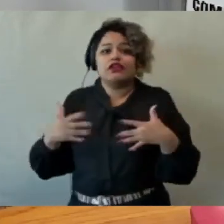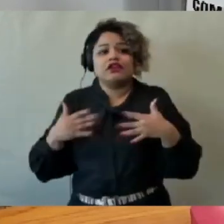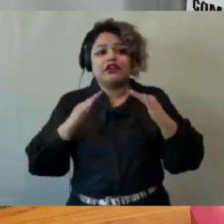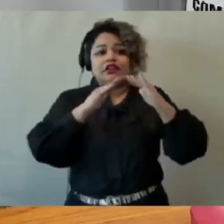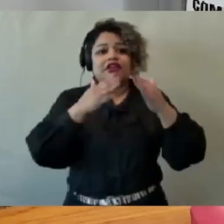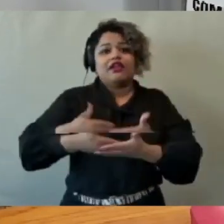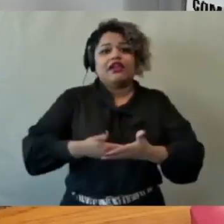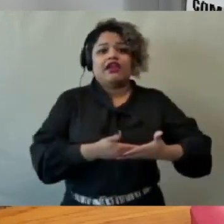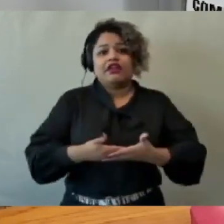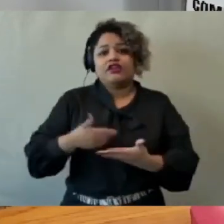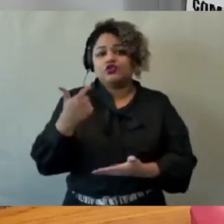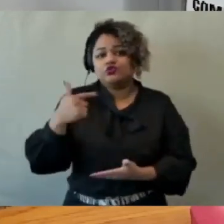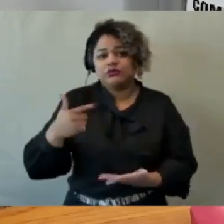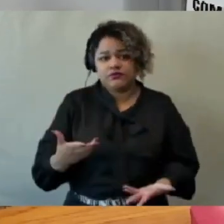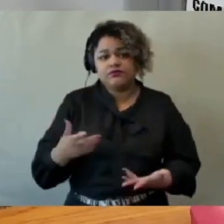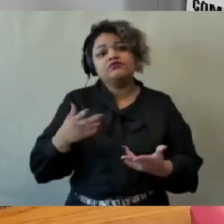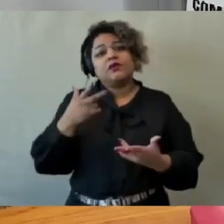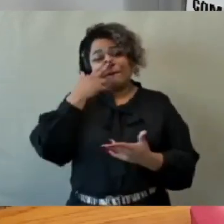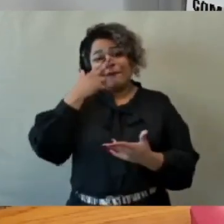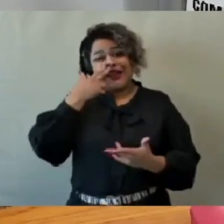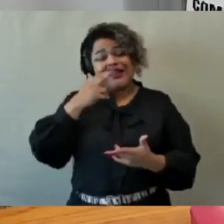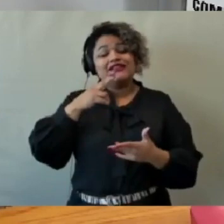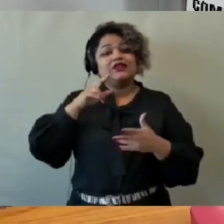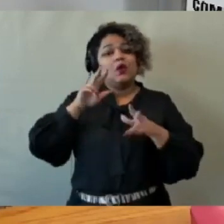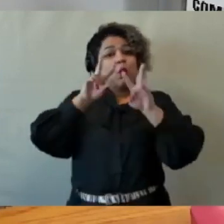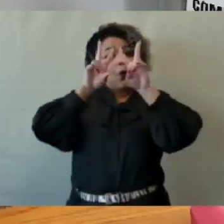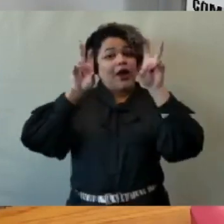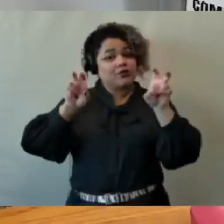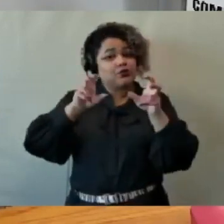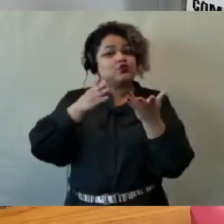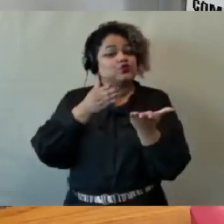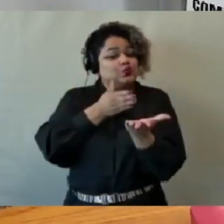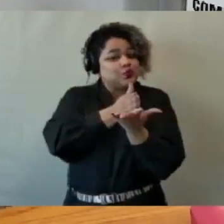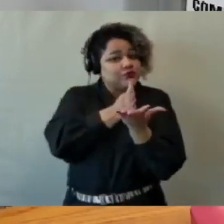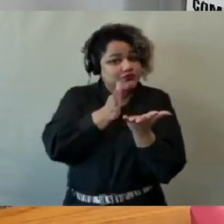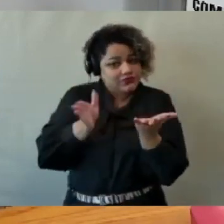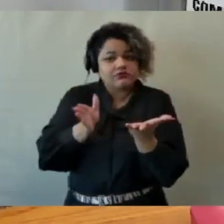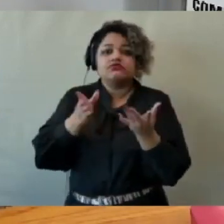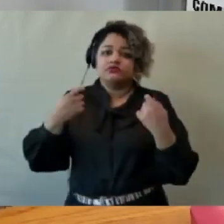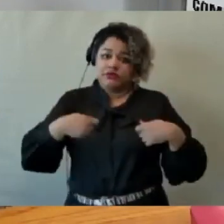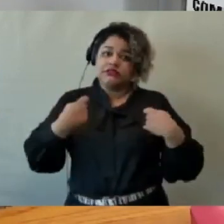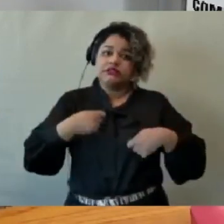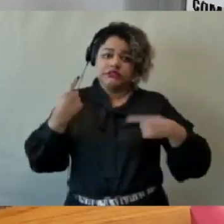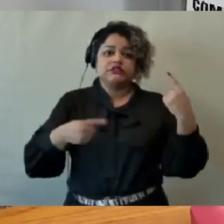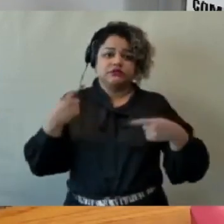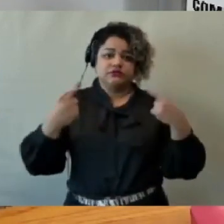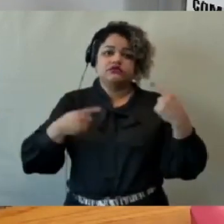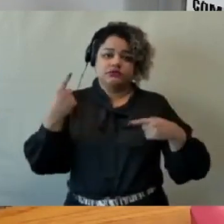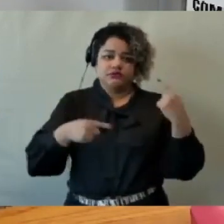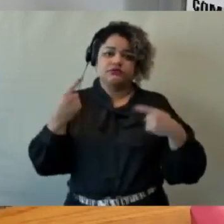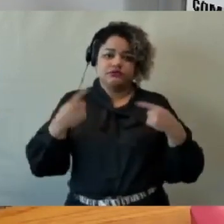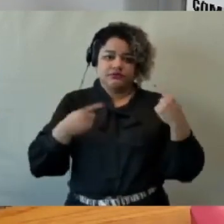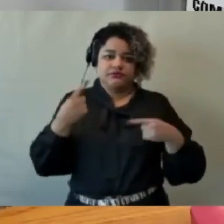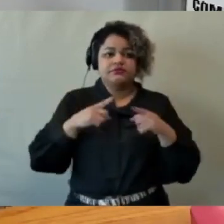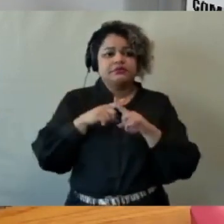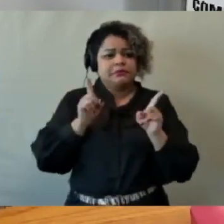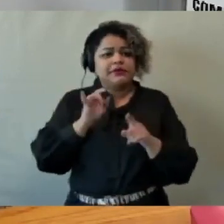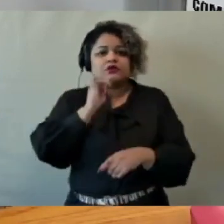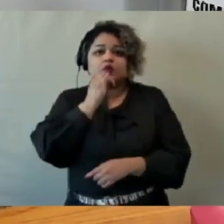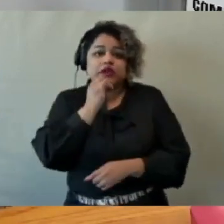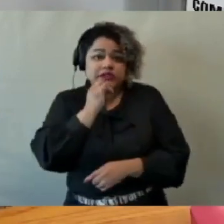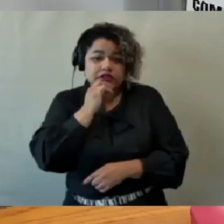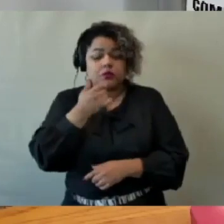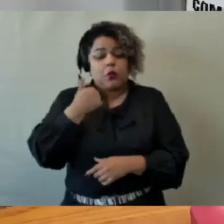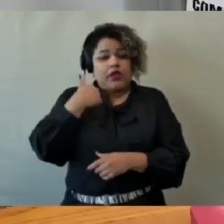muito amplo, né? Realmente, ele merece debates. Mas eu acho que, por exemplo, a meu